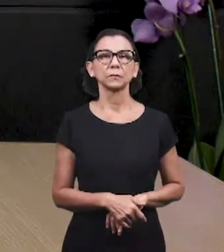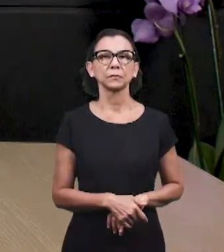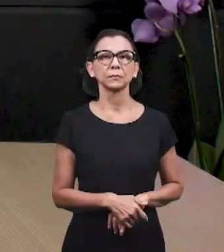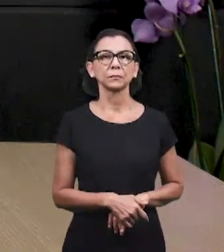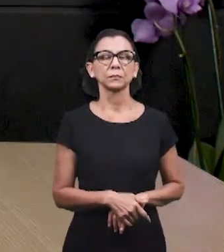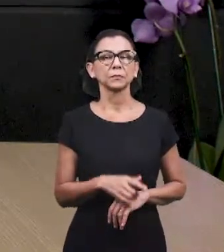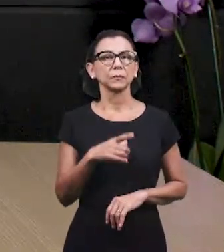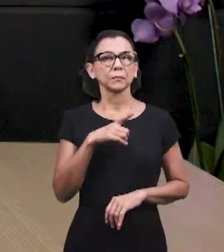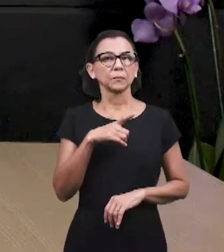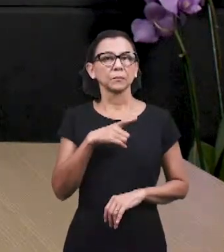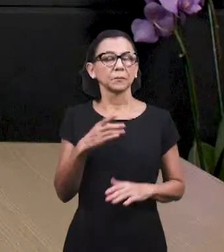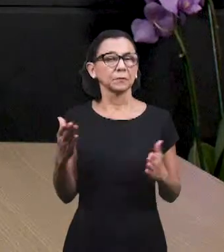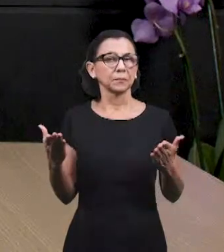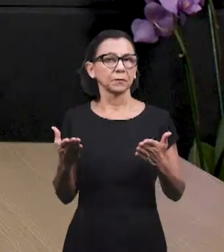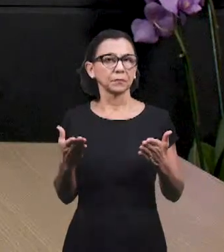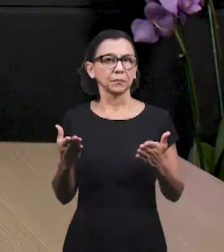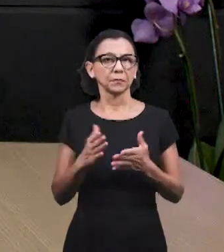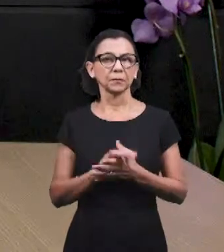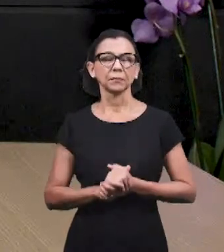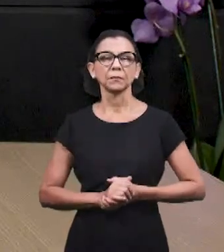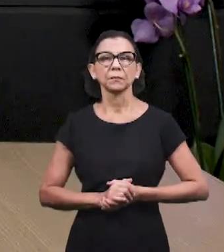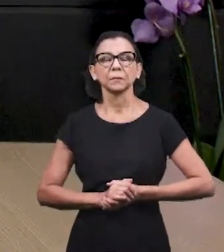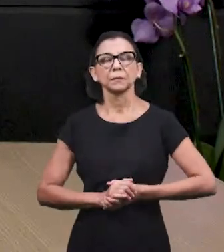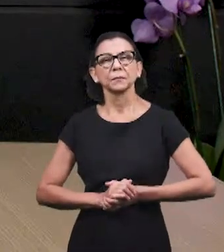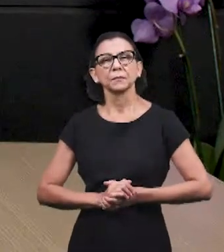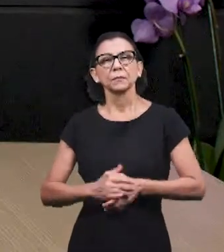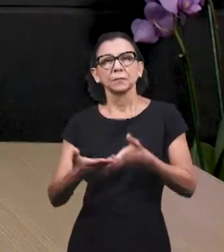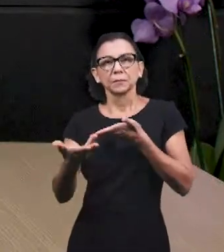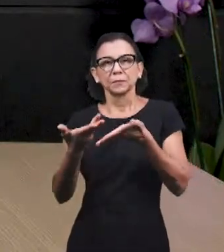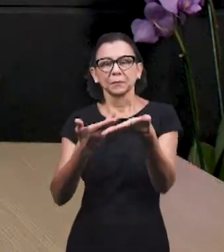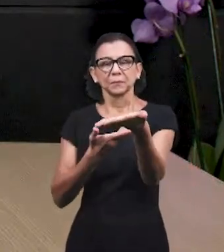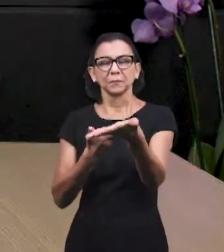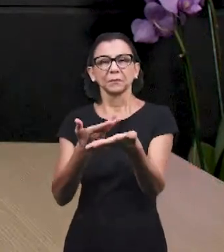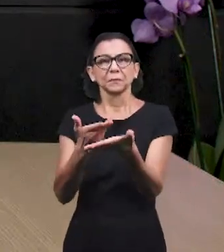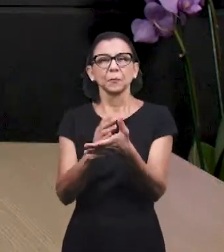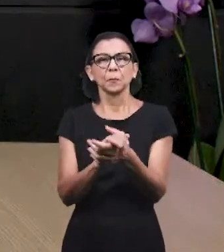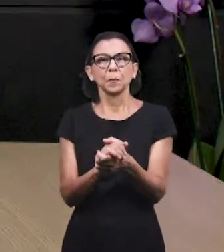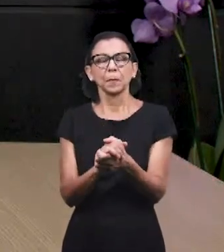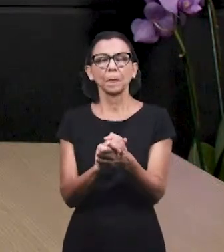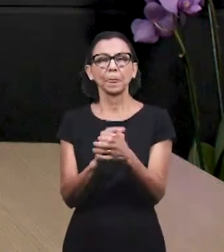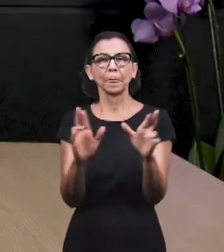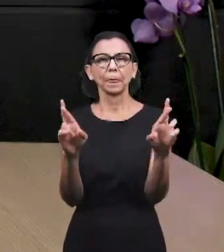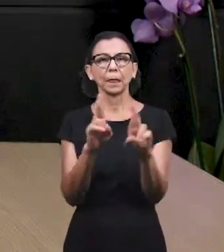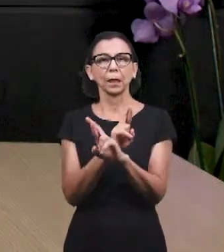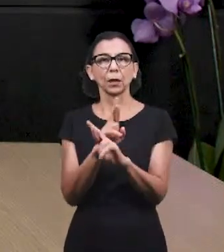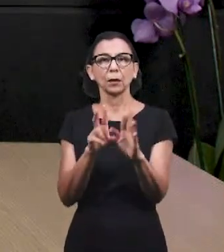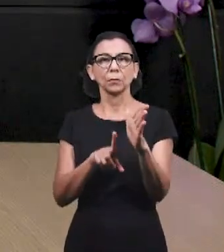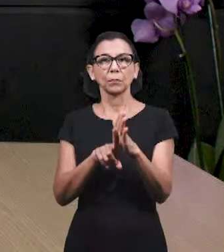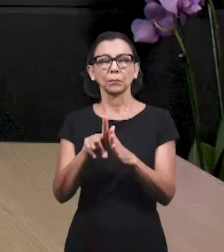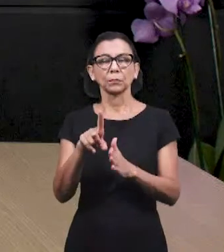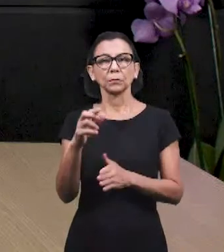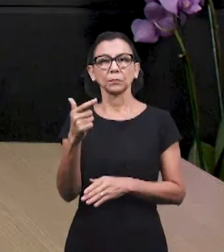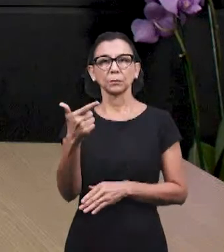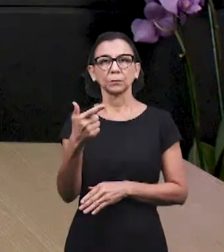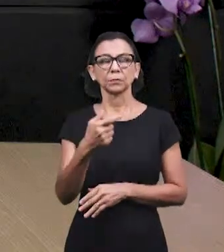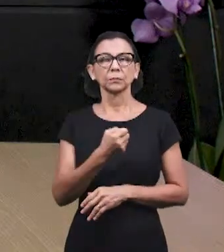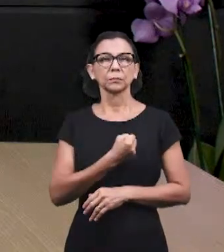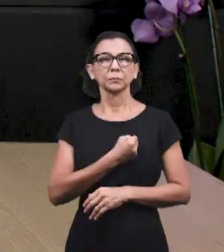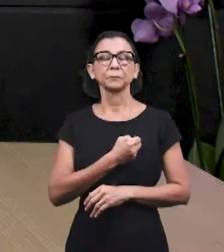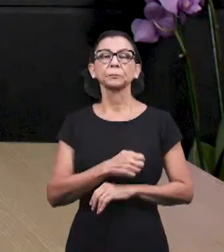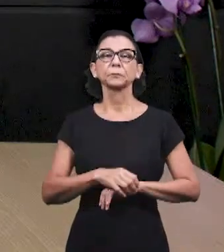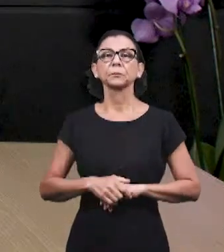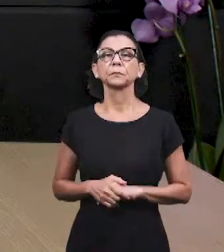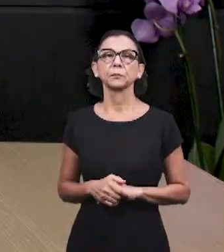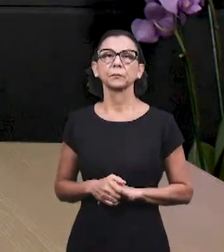contribuição que foi enviada para o portal da Igreja Maranata, relacionado agora à pergunta número 2. E essa